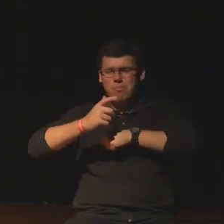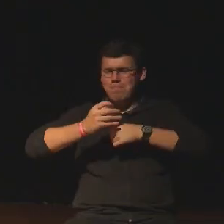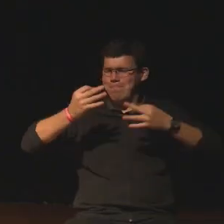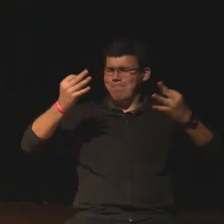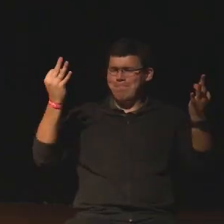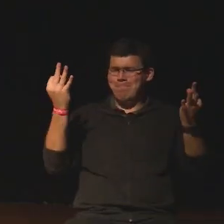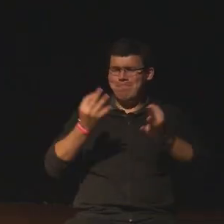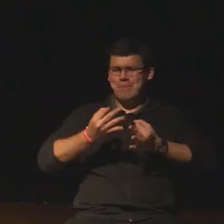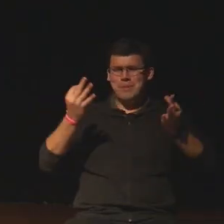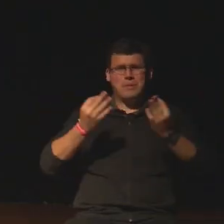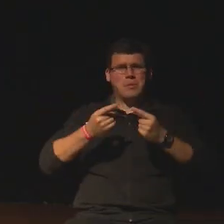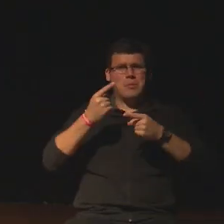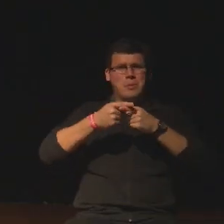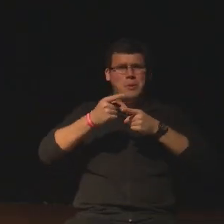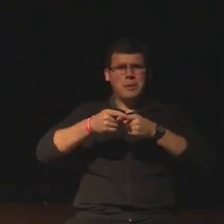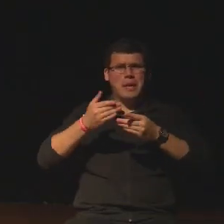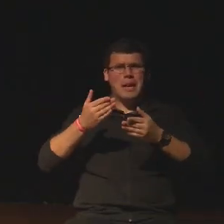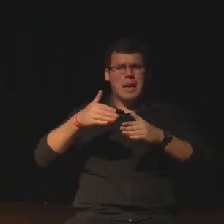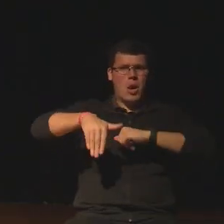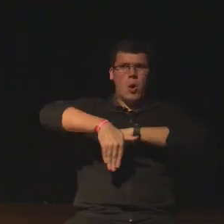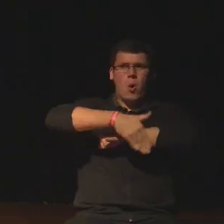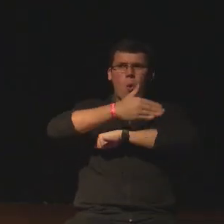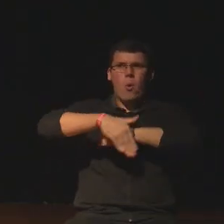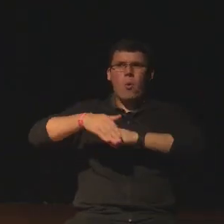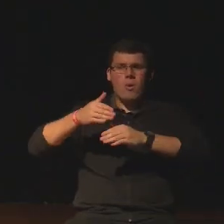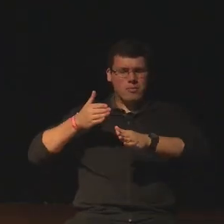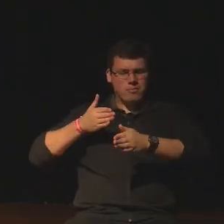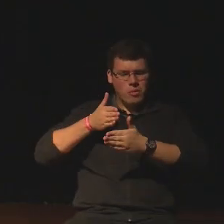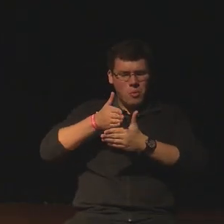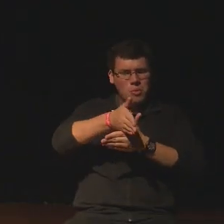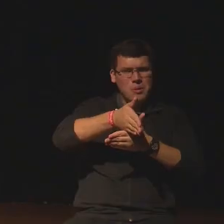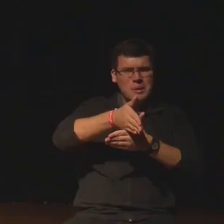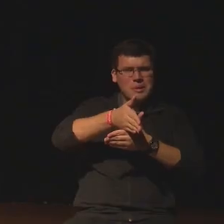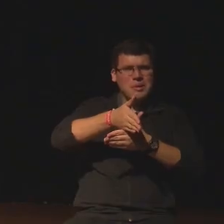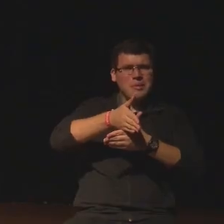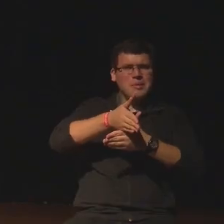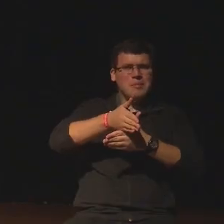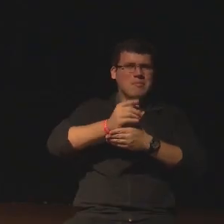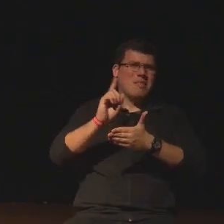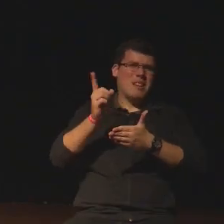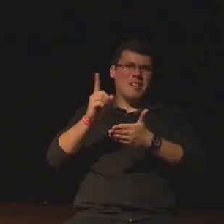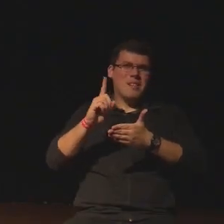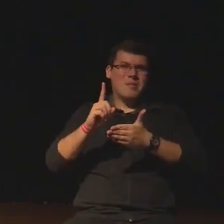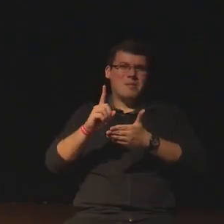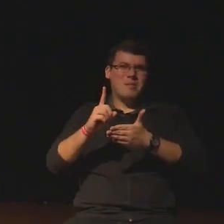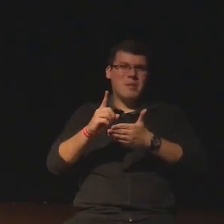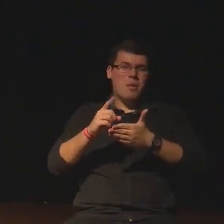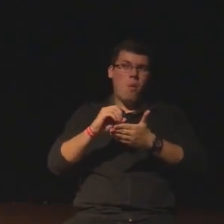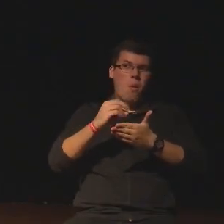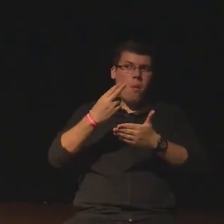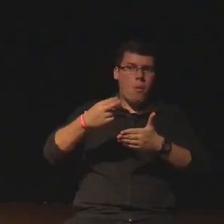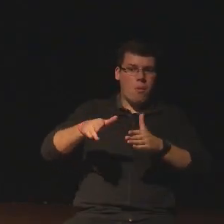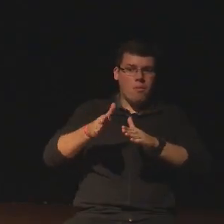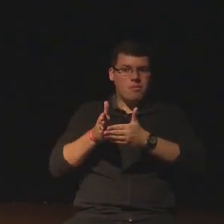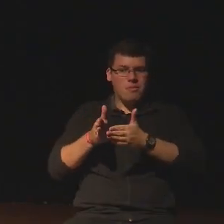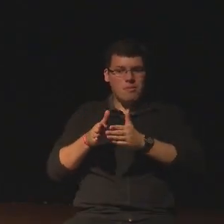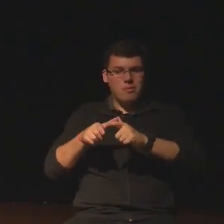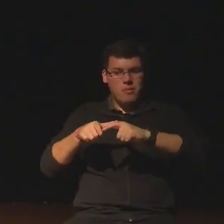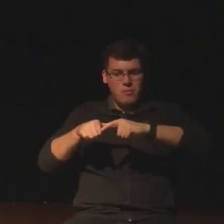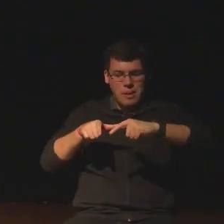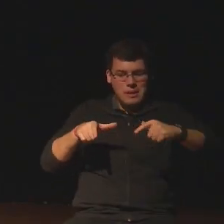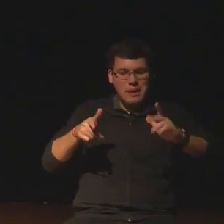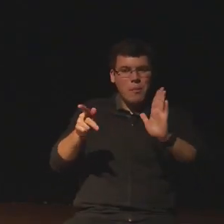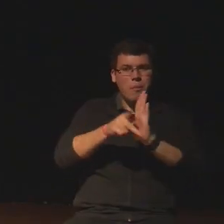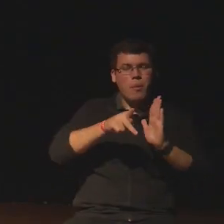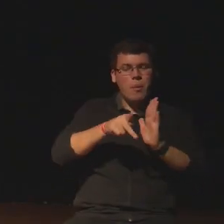tiraria o cruzamento. Ou a faixa de pedestre atual, ela teria que ser postergada